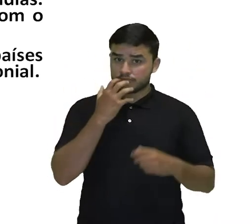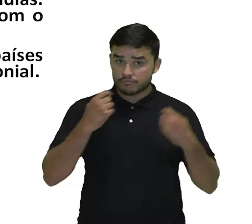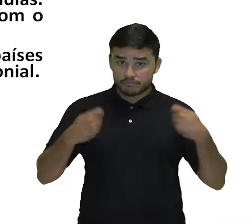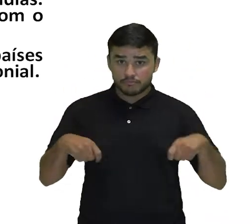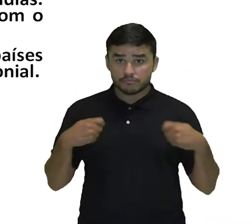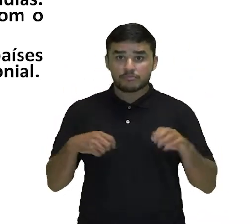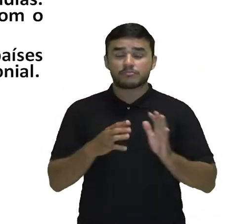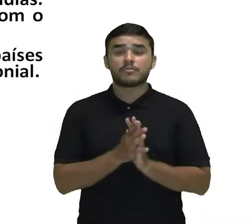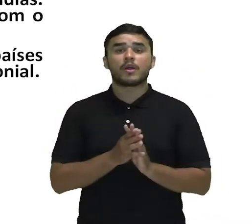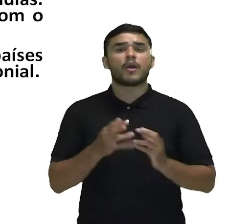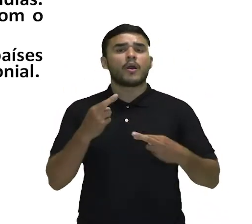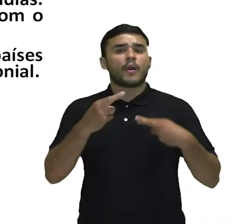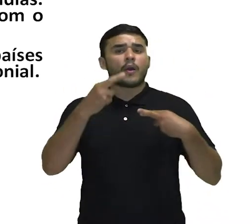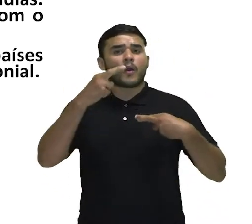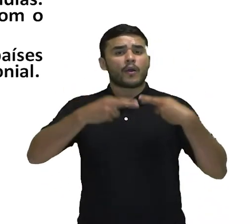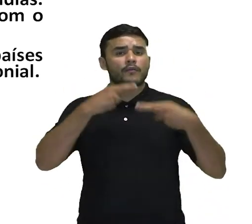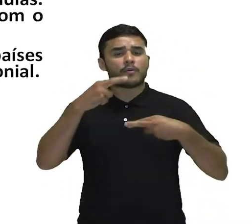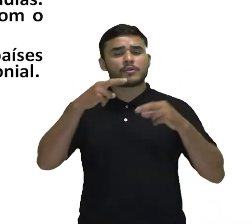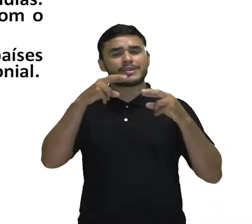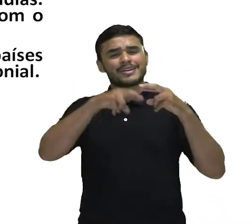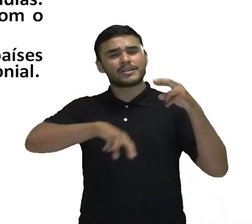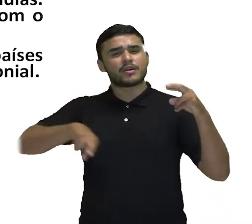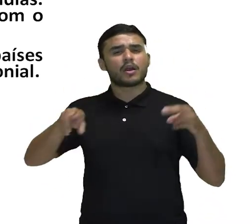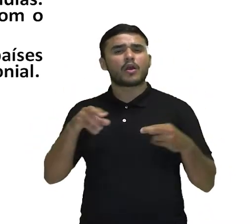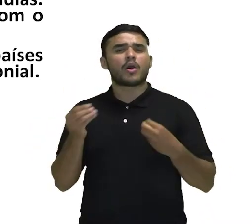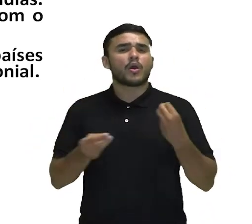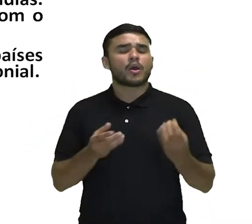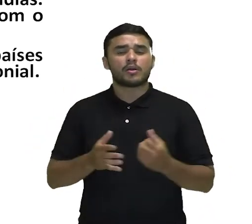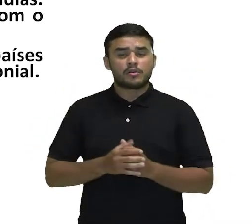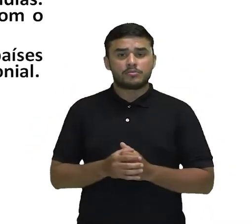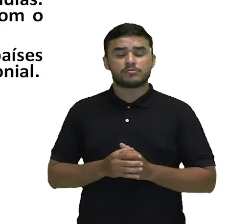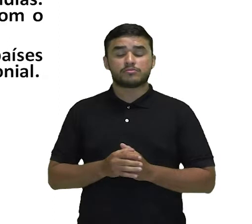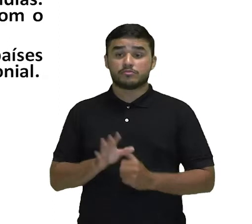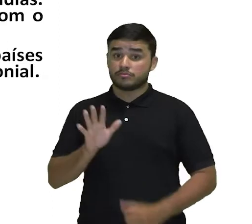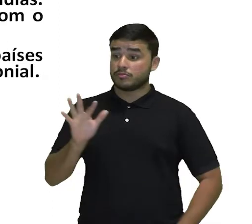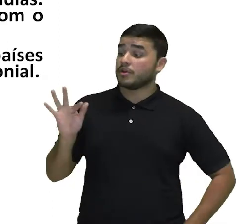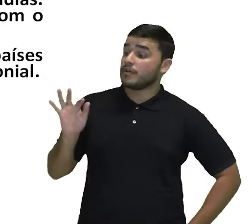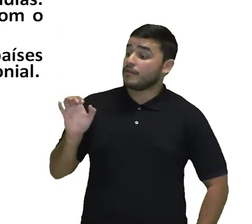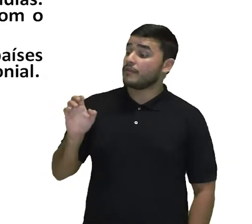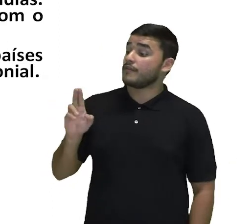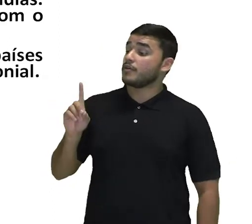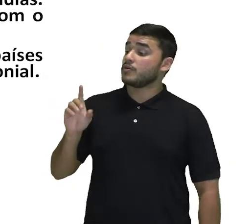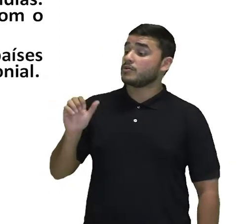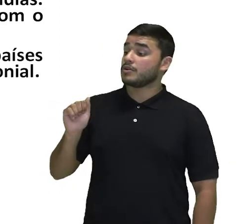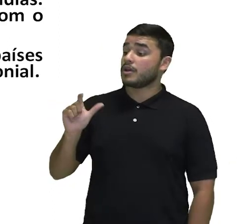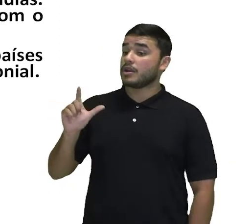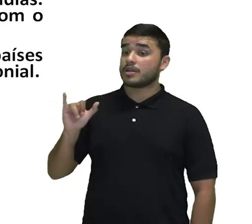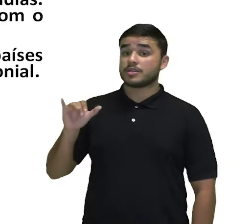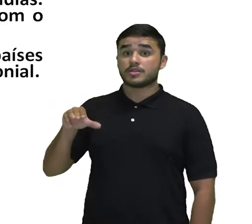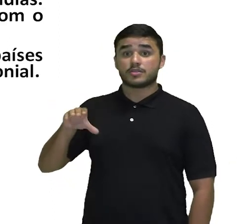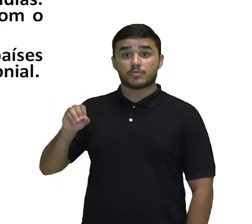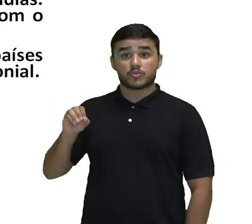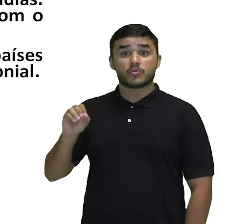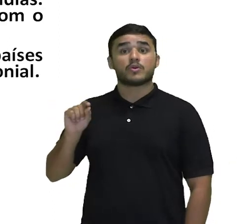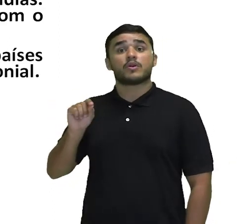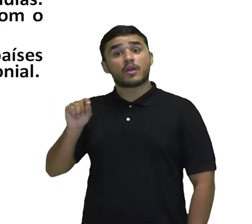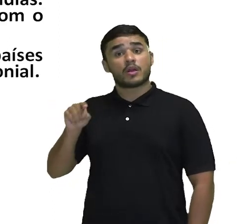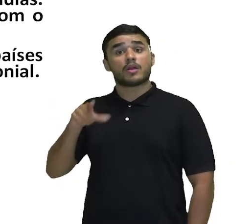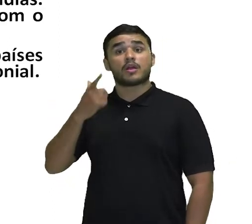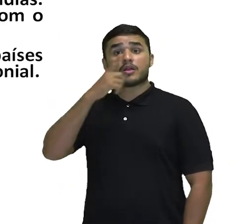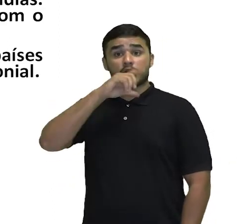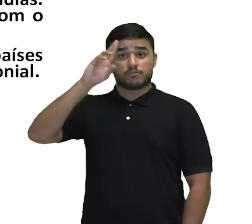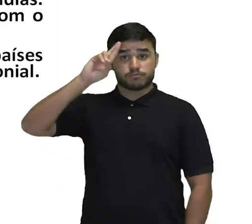Vamos para esse detalhe para ser entendido. O feudalismo tinha uma força, que era o senhor feudal. Mas esse senhor feudal, ele precisava também